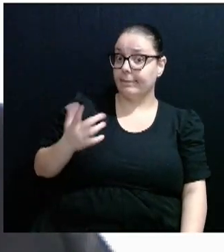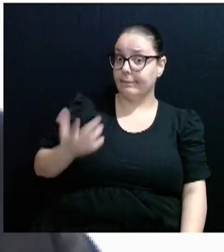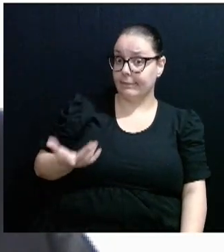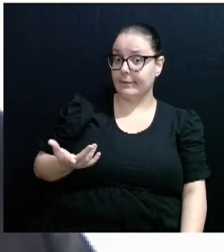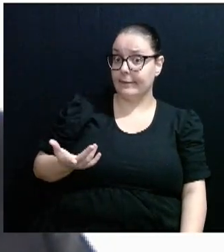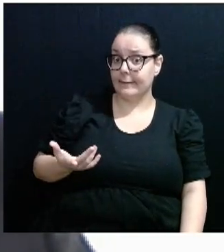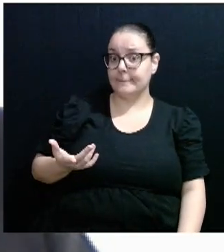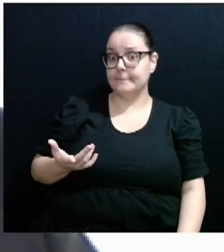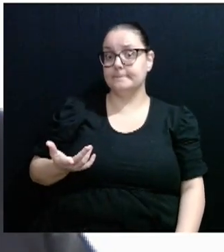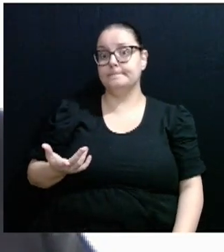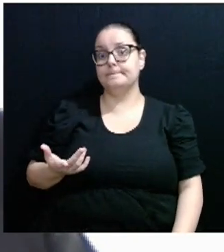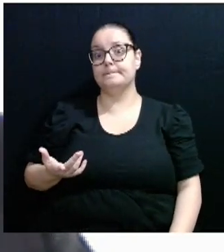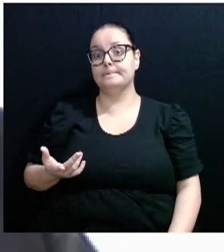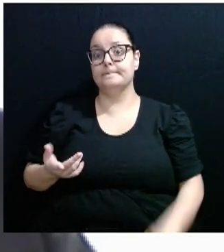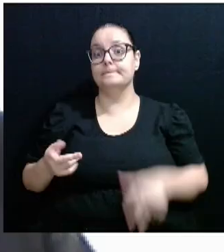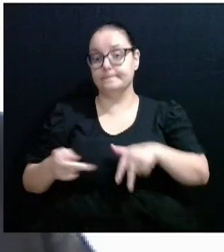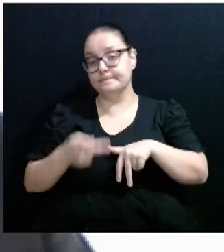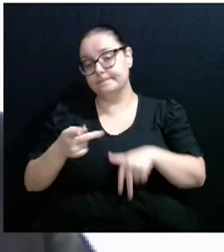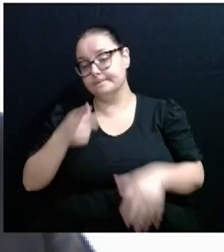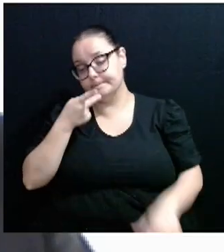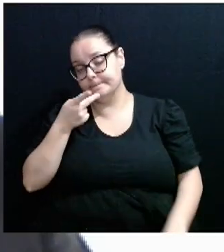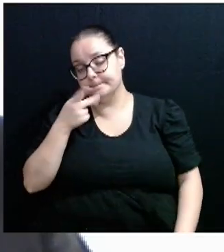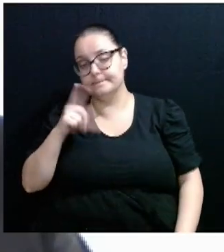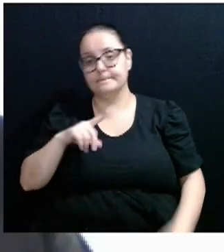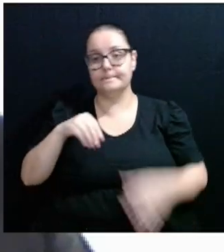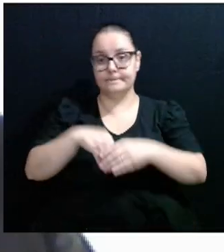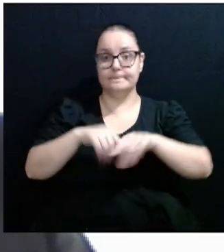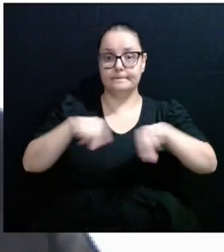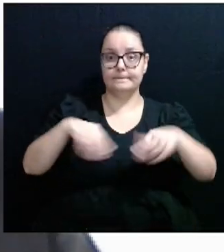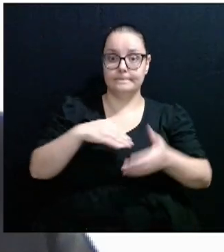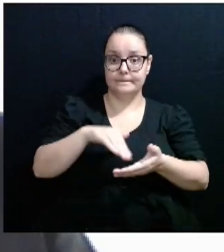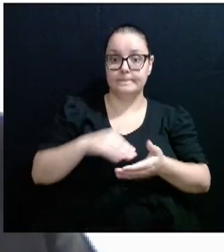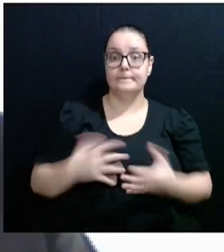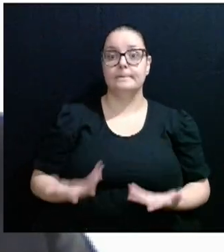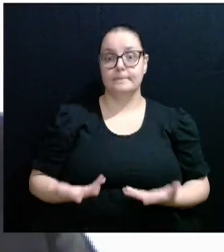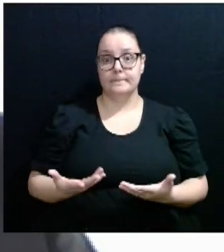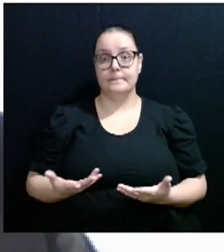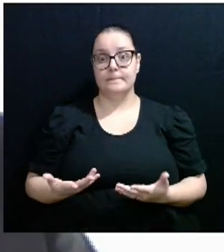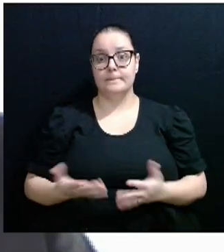uma fala que a gente tem aqui dentro do nosso escritório, que é que o sistema